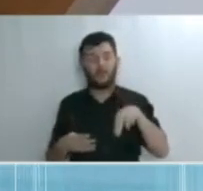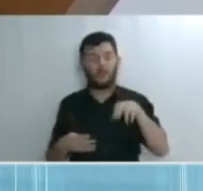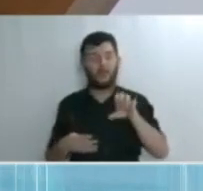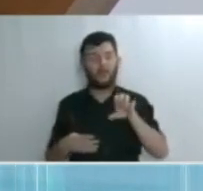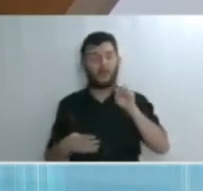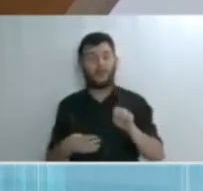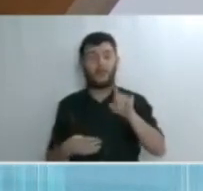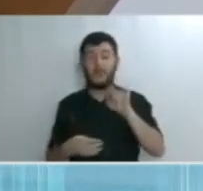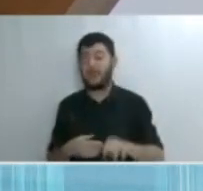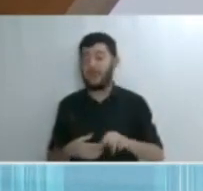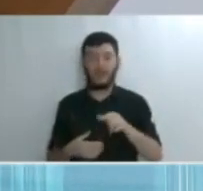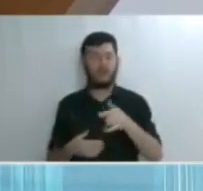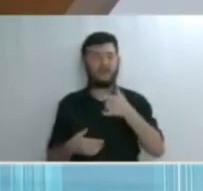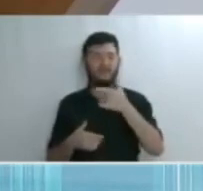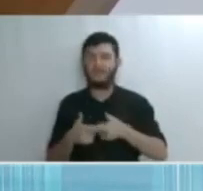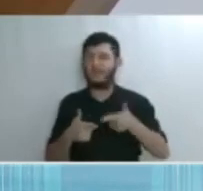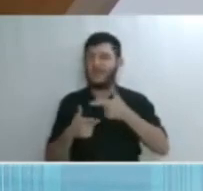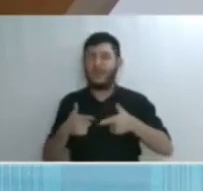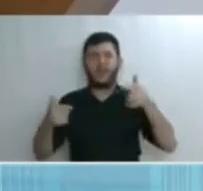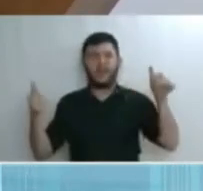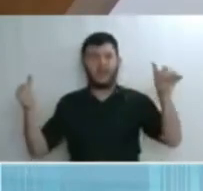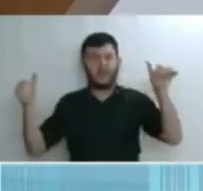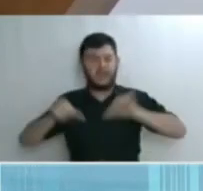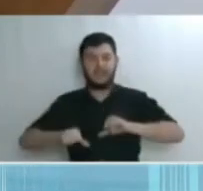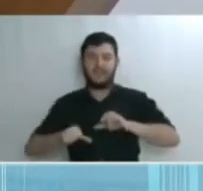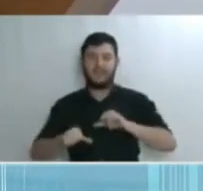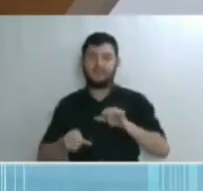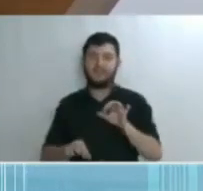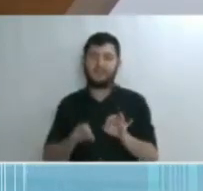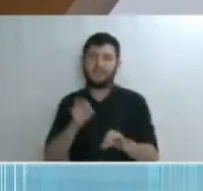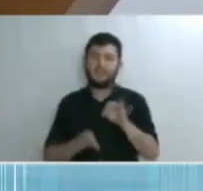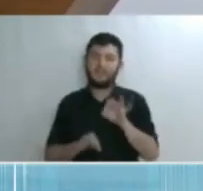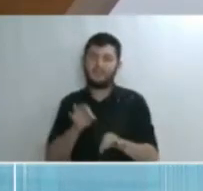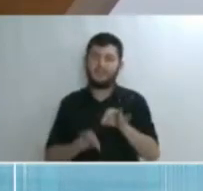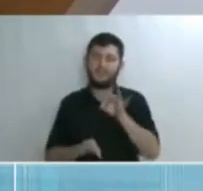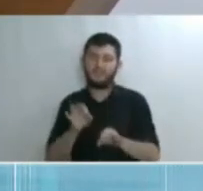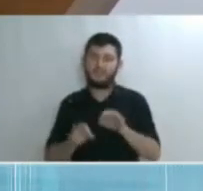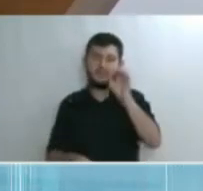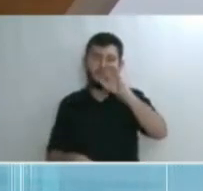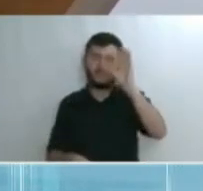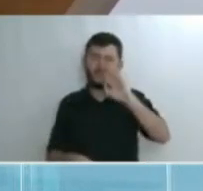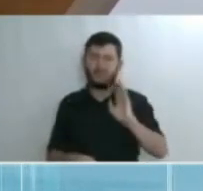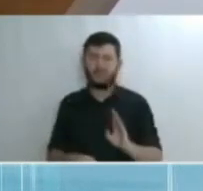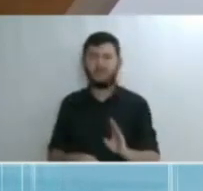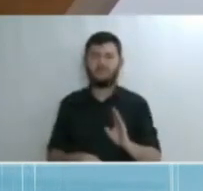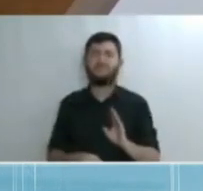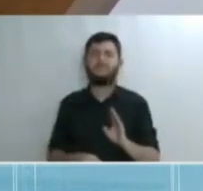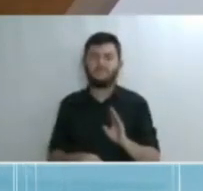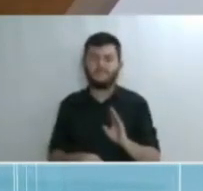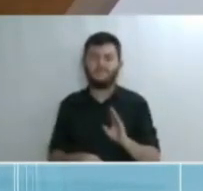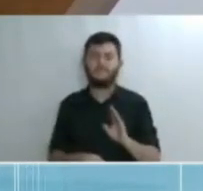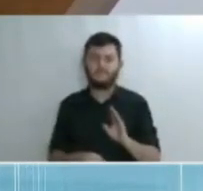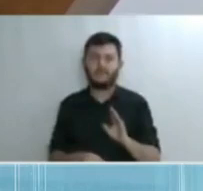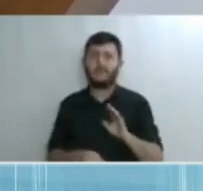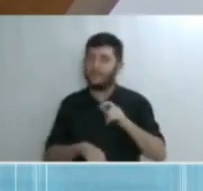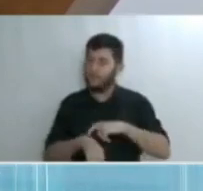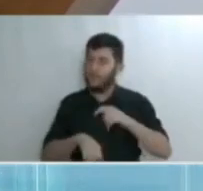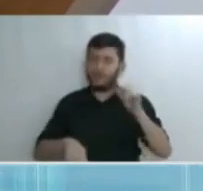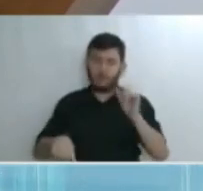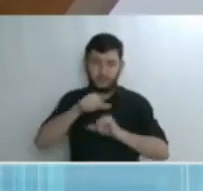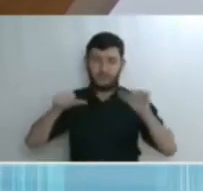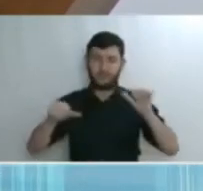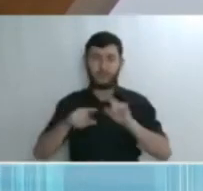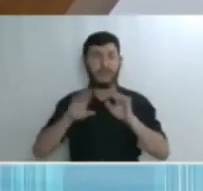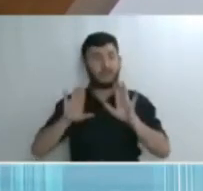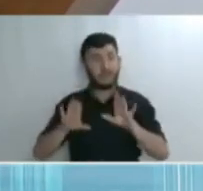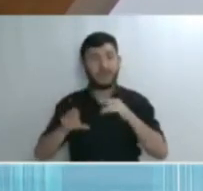uma instituição extremamente importante e que o combate à corrupção no Brasil é fundamental. Por outro lado, Gilmar Mendes afirmou